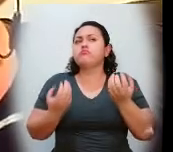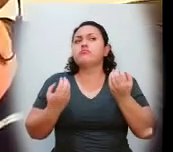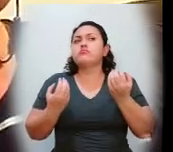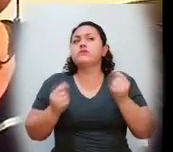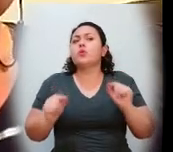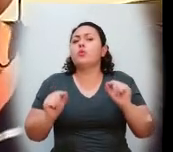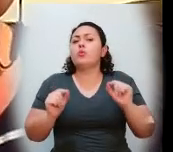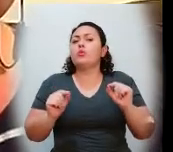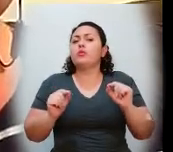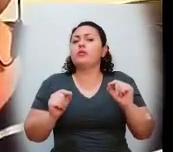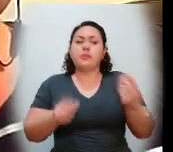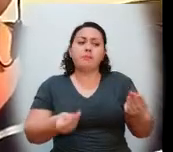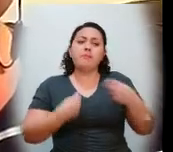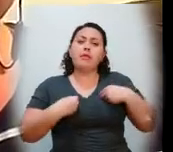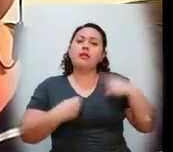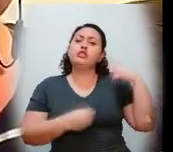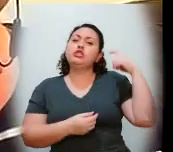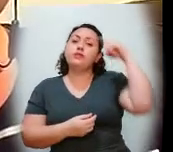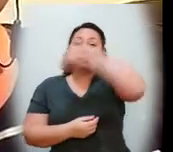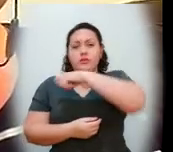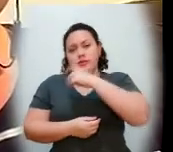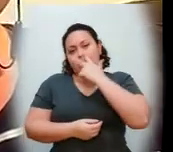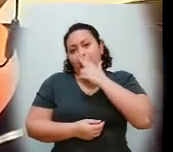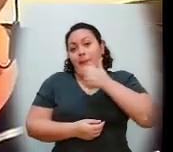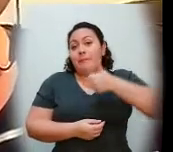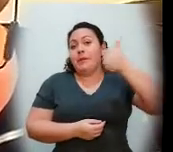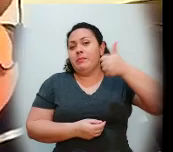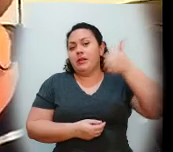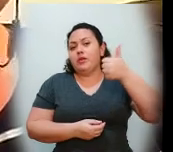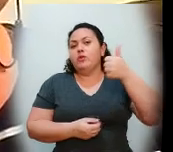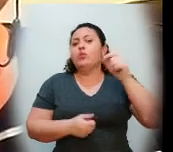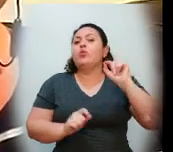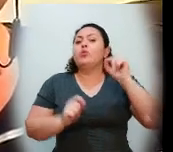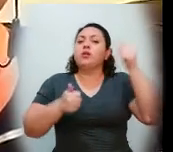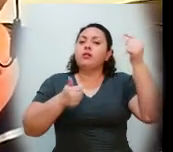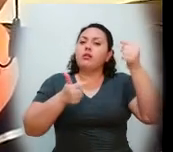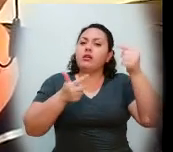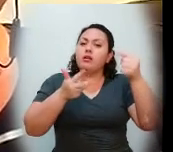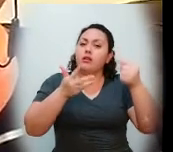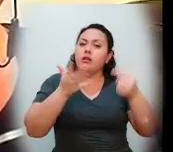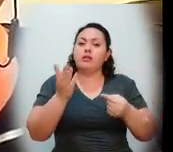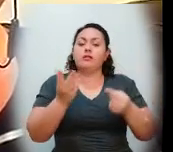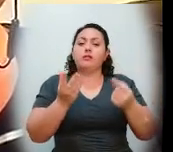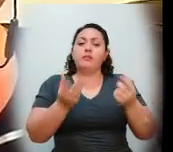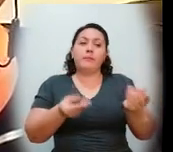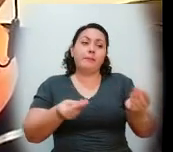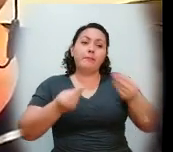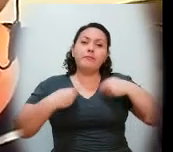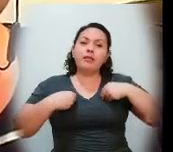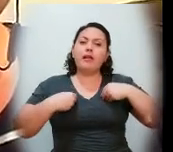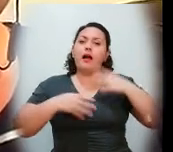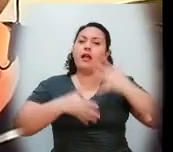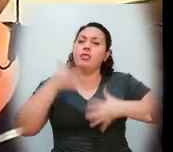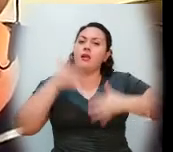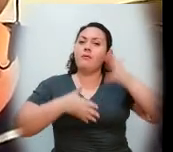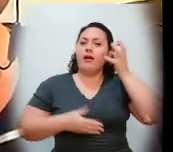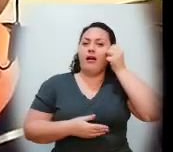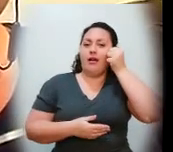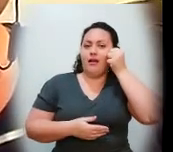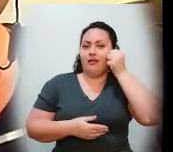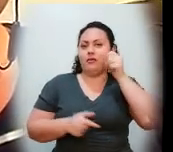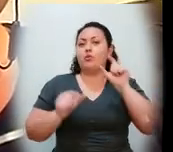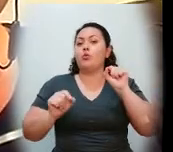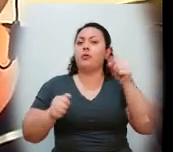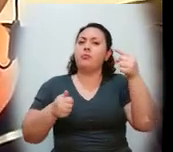o que pode dificultar, em primeiro lugar, a questão de que fatores podem interferir no nosso